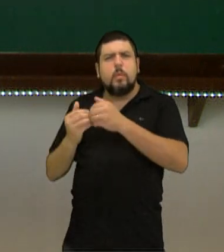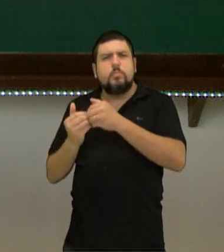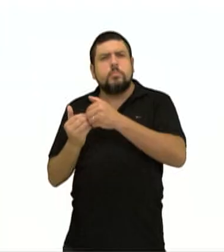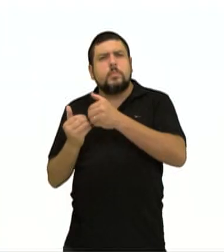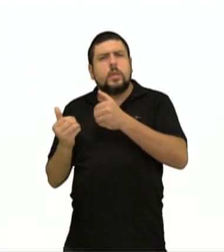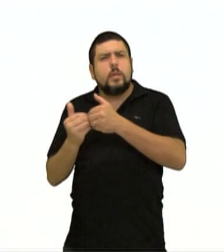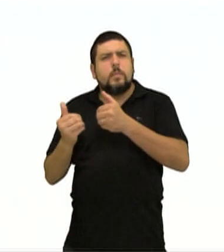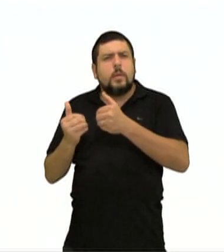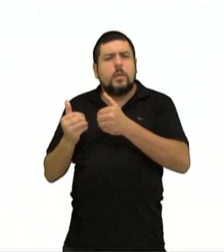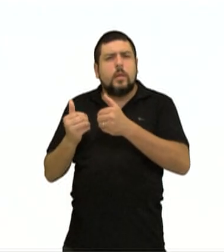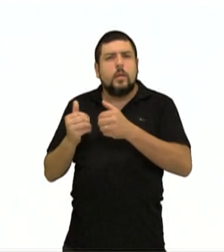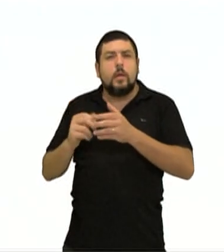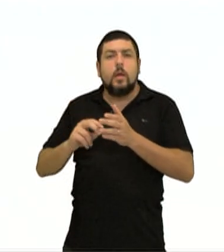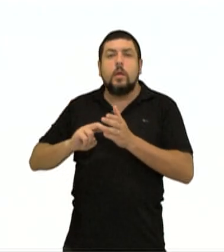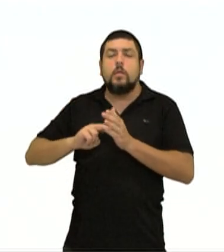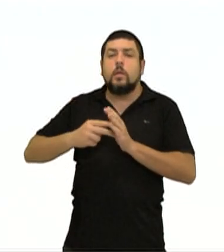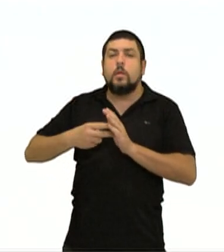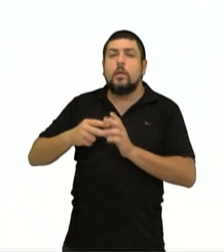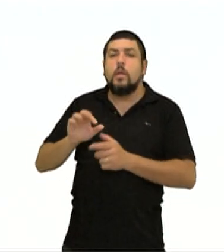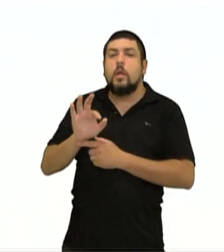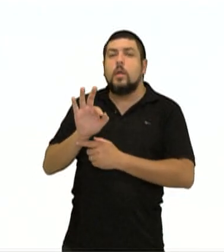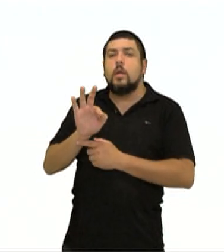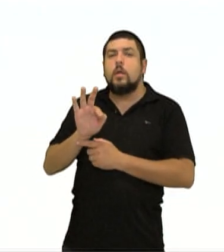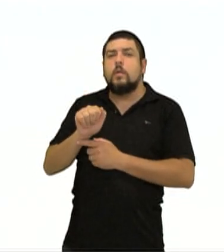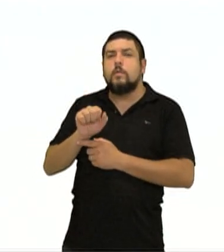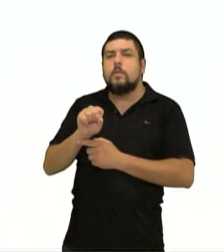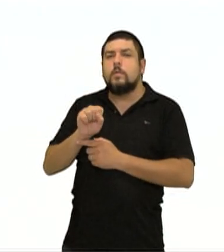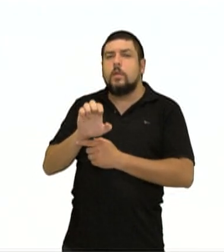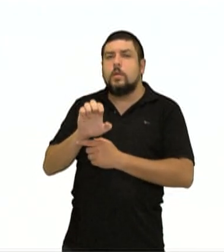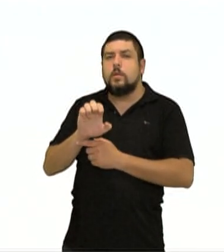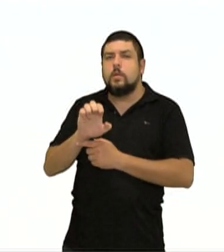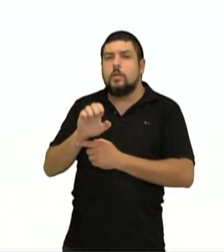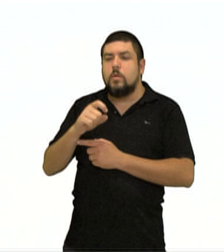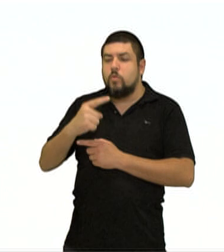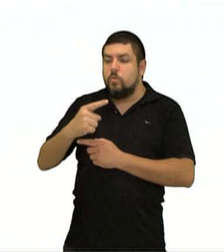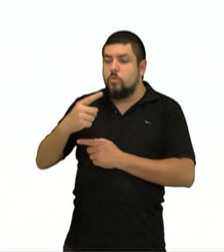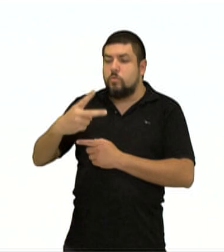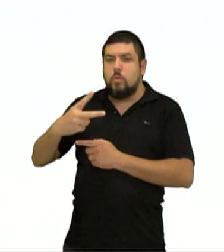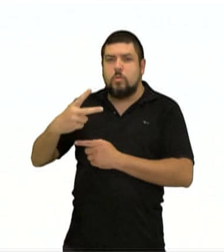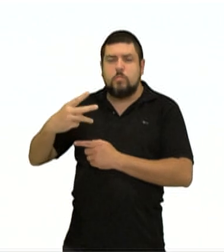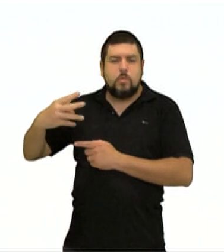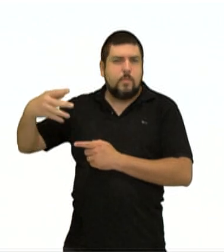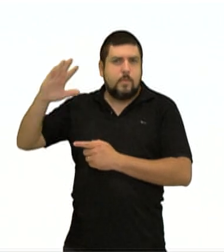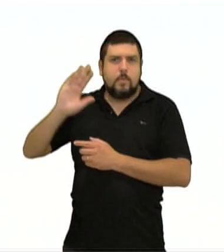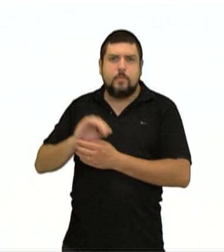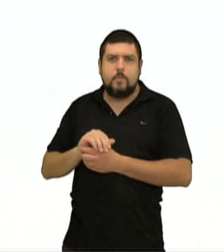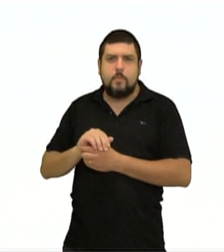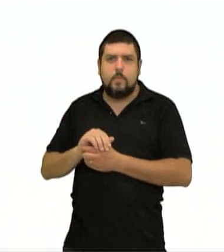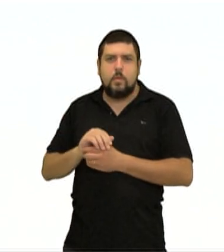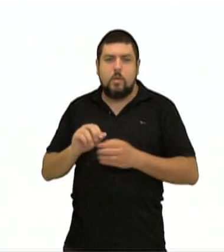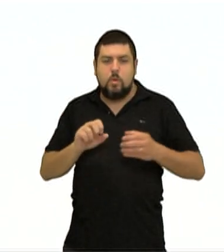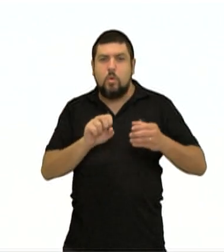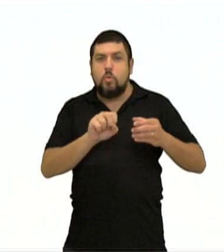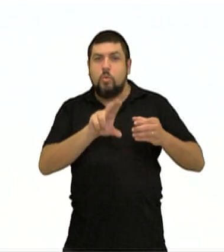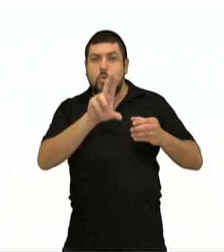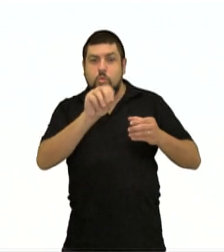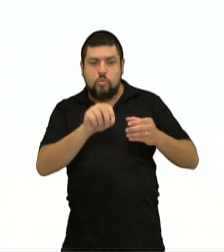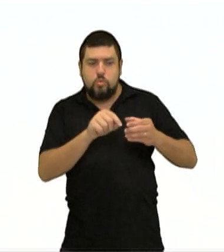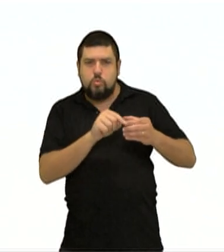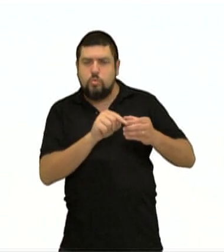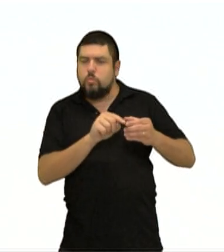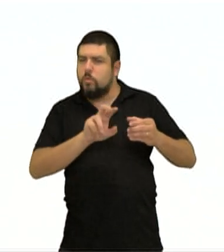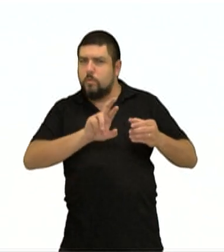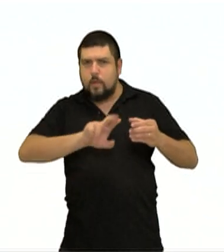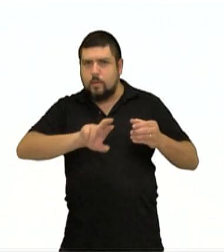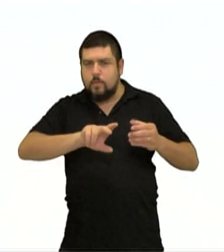apresentam mais de uma fase. Então, nesse caso aqui, do nosso suco de uva, não vai valer. Ela é homogênea. Reparem